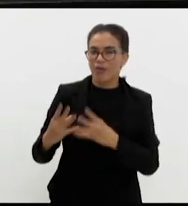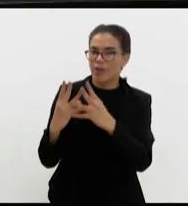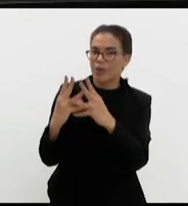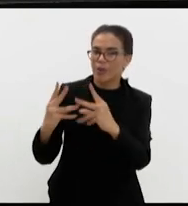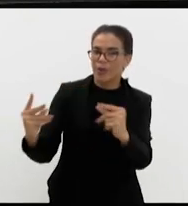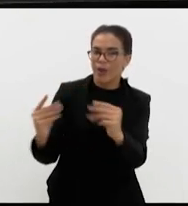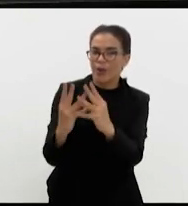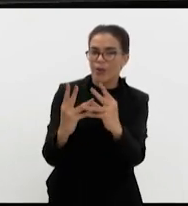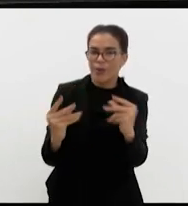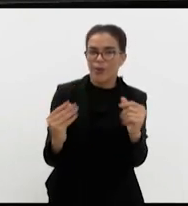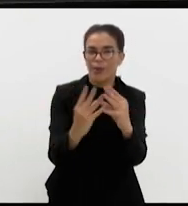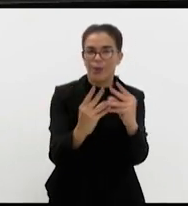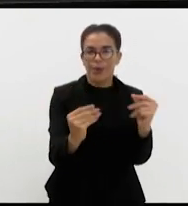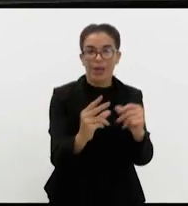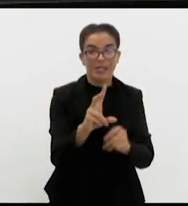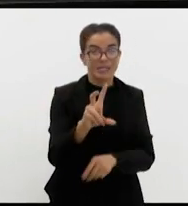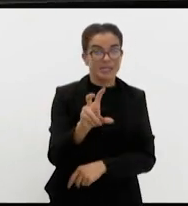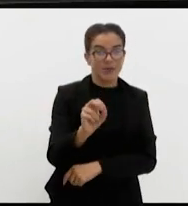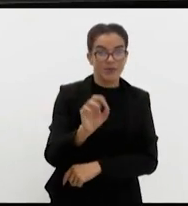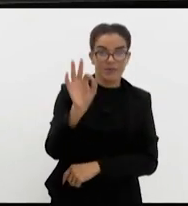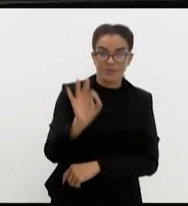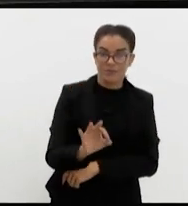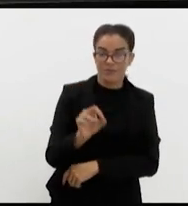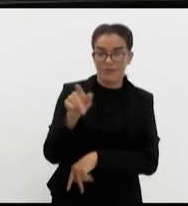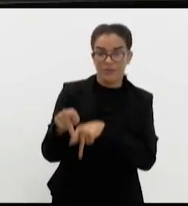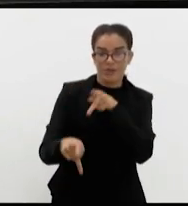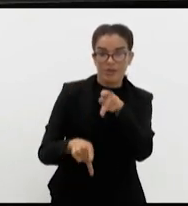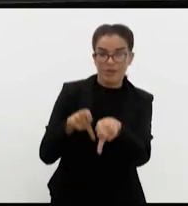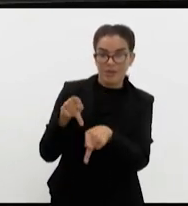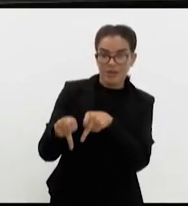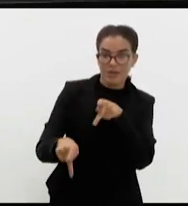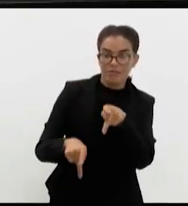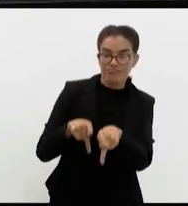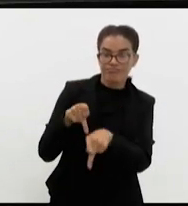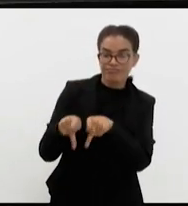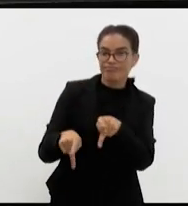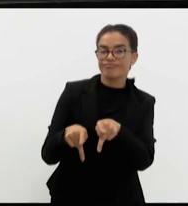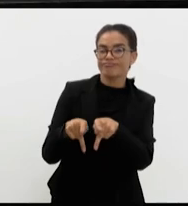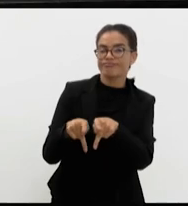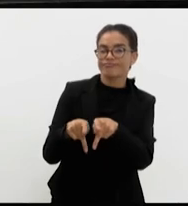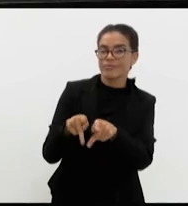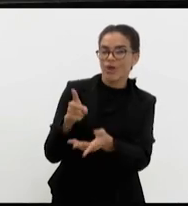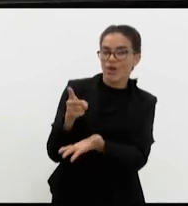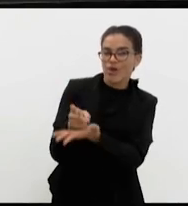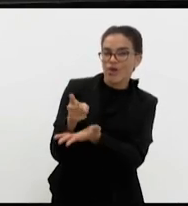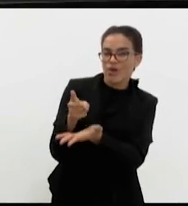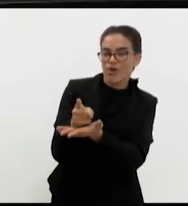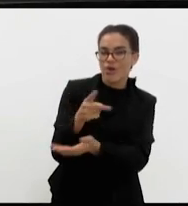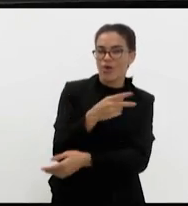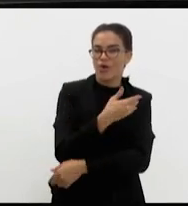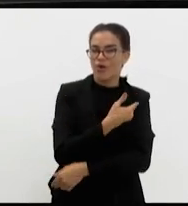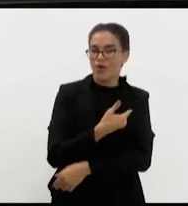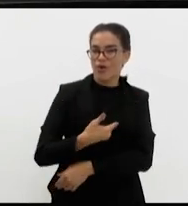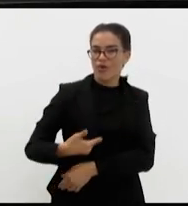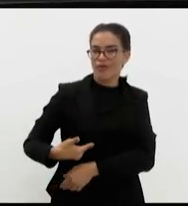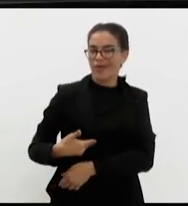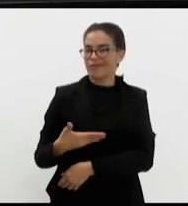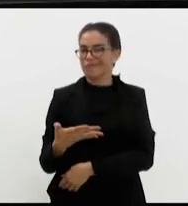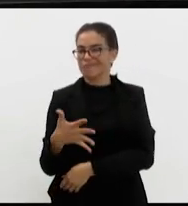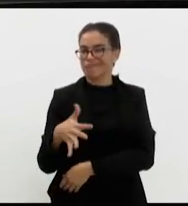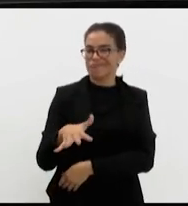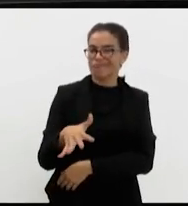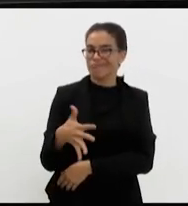e mais de 50% da população ainda considera esse governo minimamente